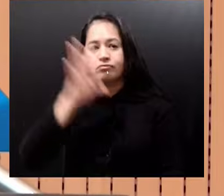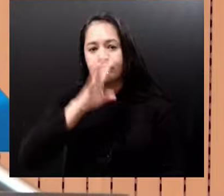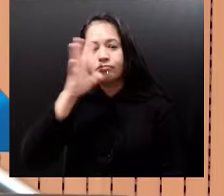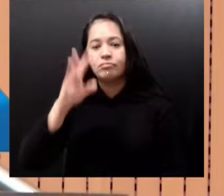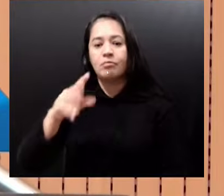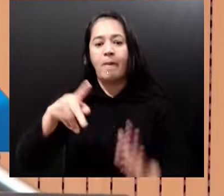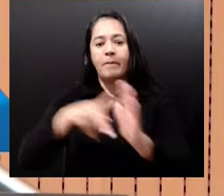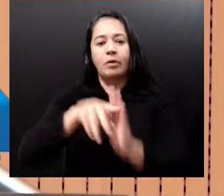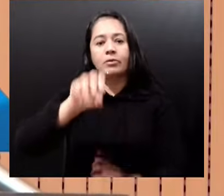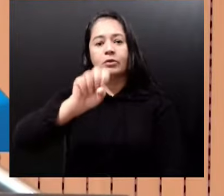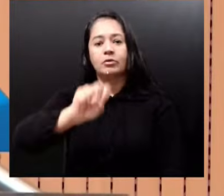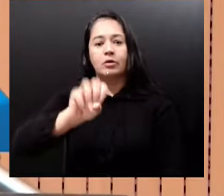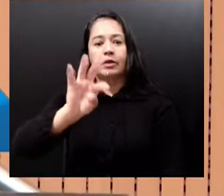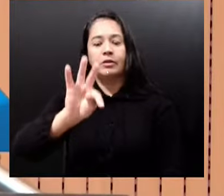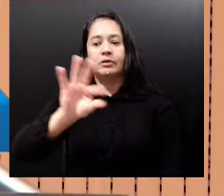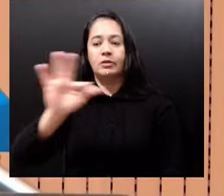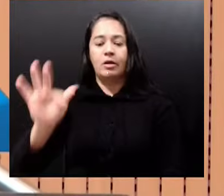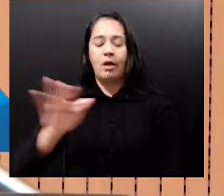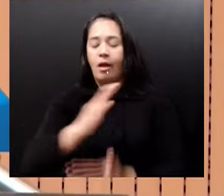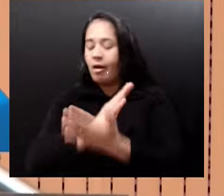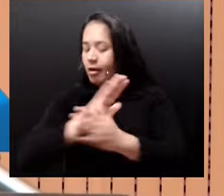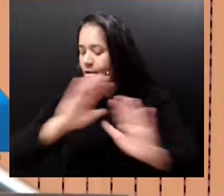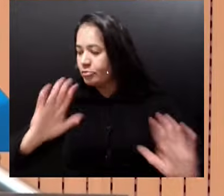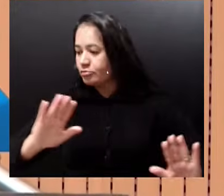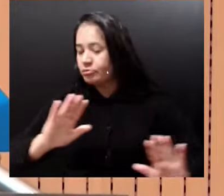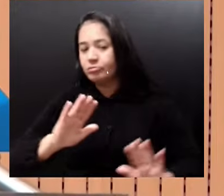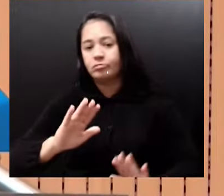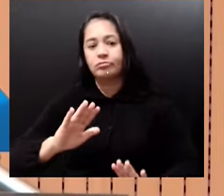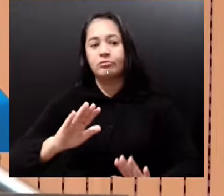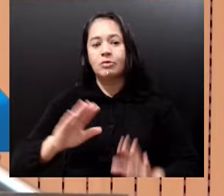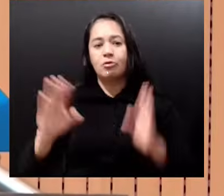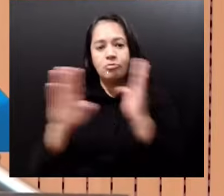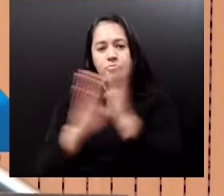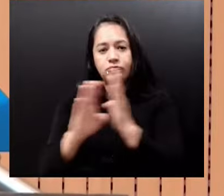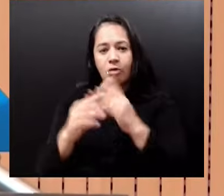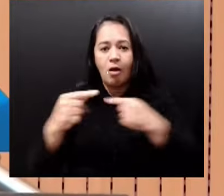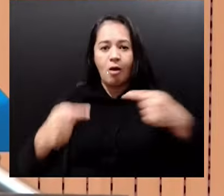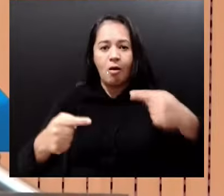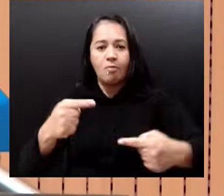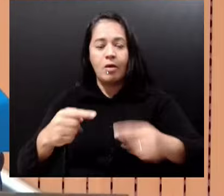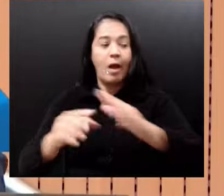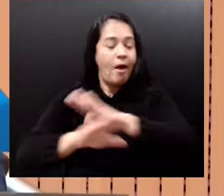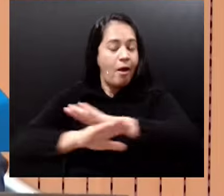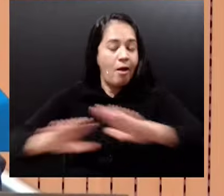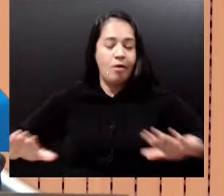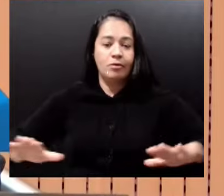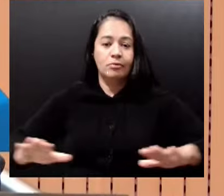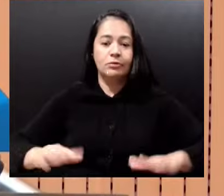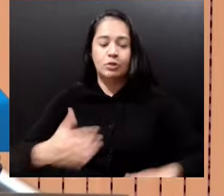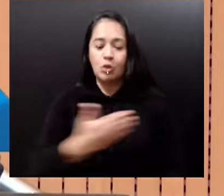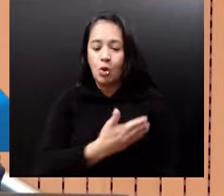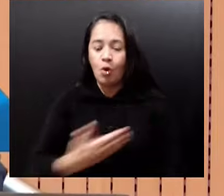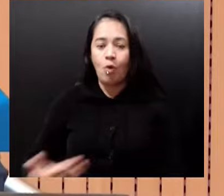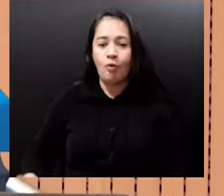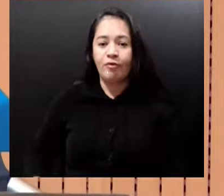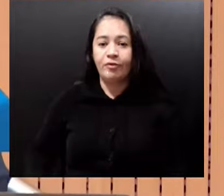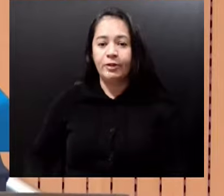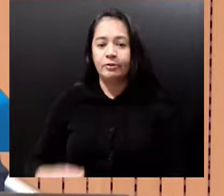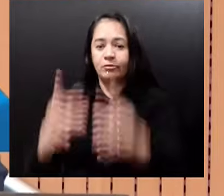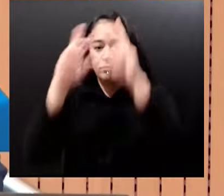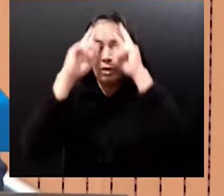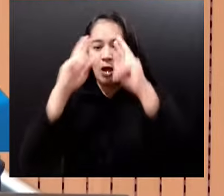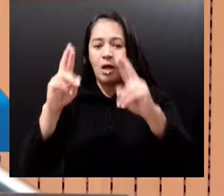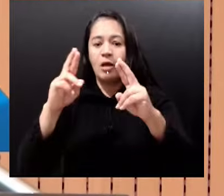STF, basta de perseguição política, basta de um governo que não respeita a